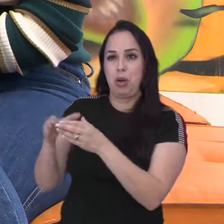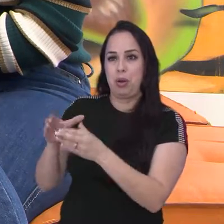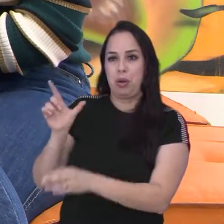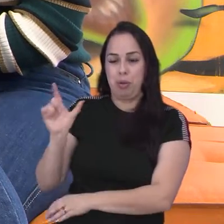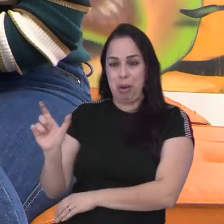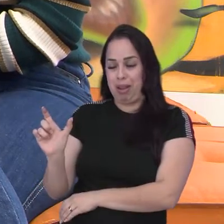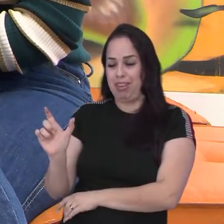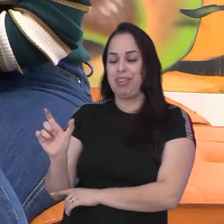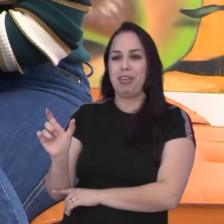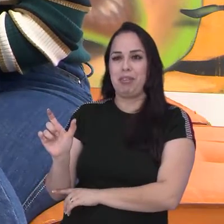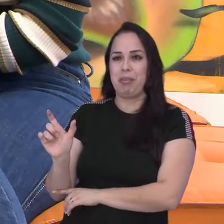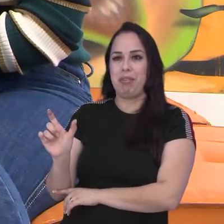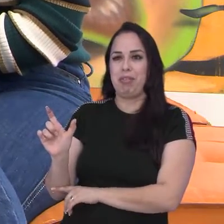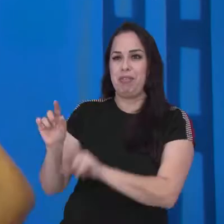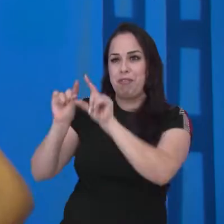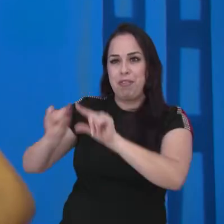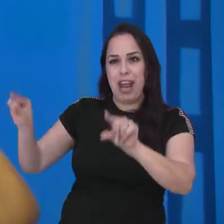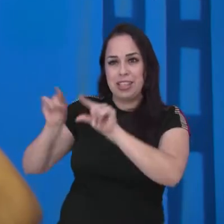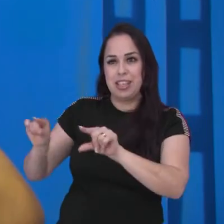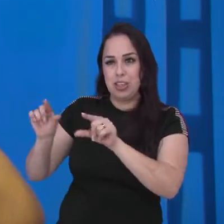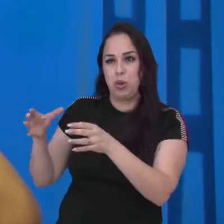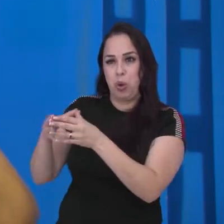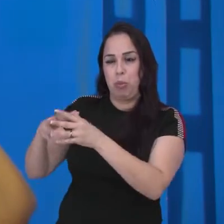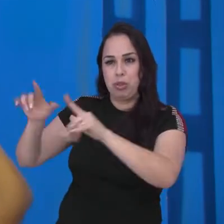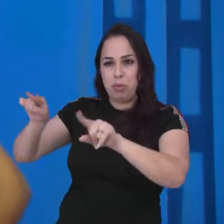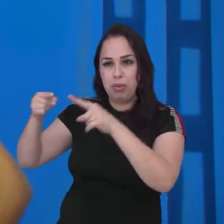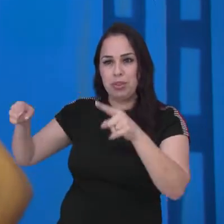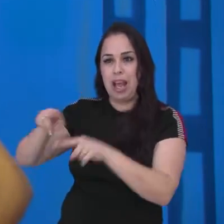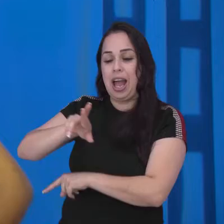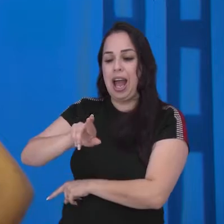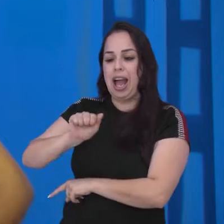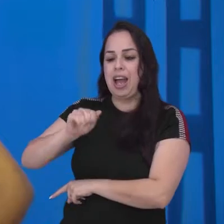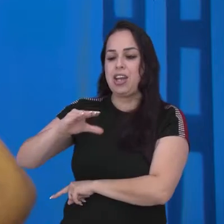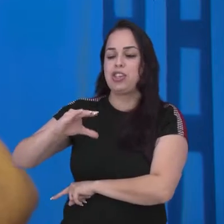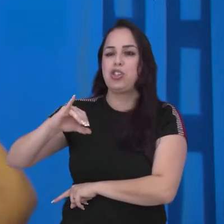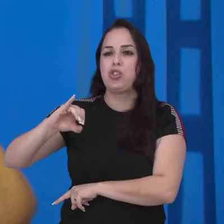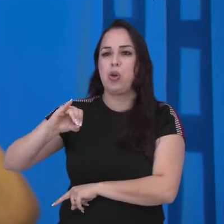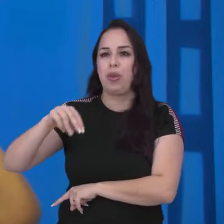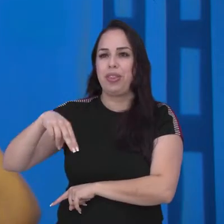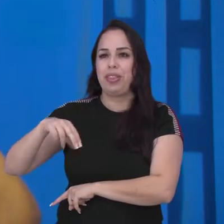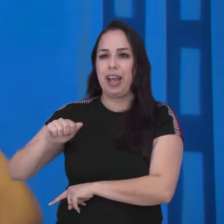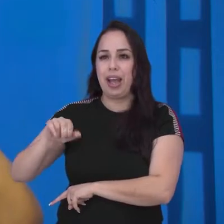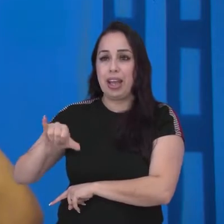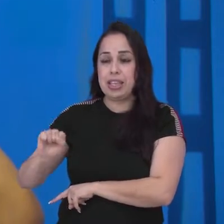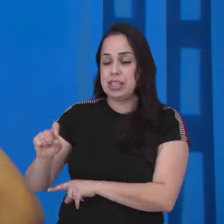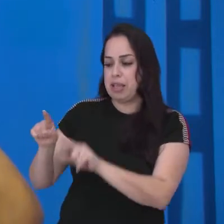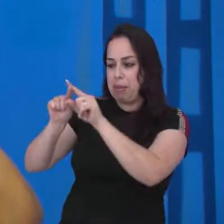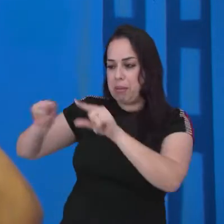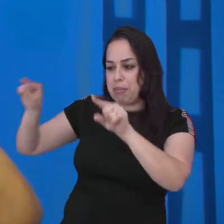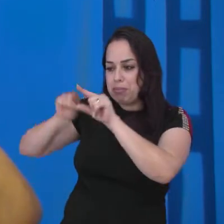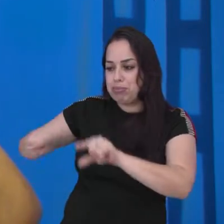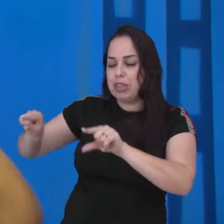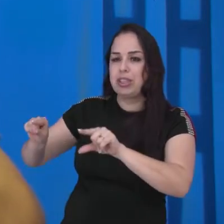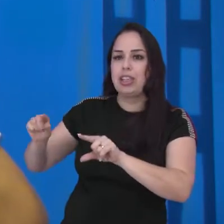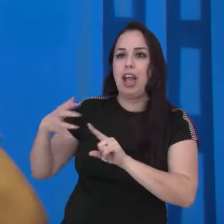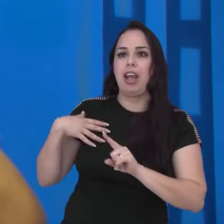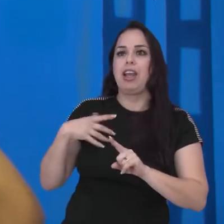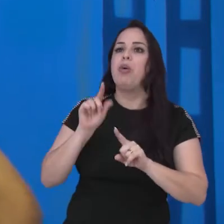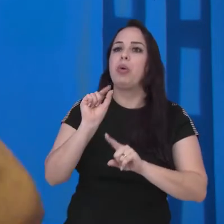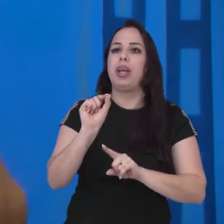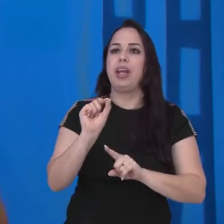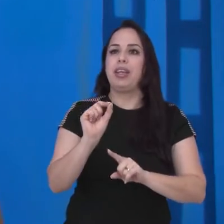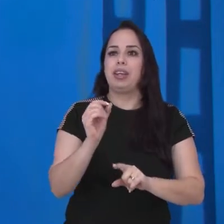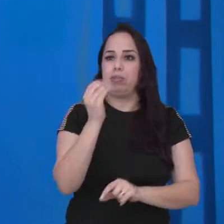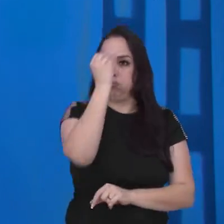né? Superstar de notícias populares, enfim. Mas era uma forma, eu achava aquilo, assim, não era comum,